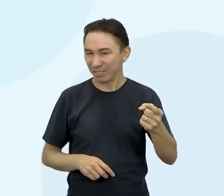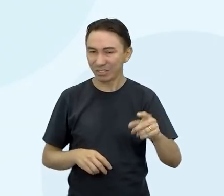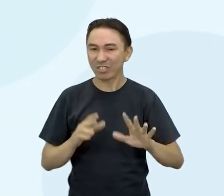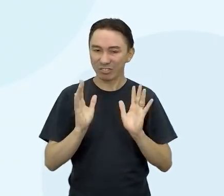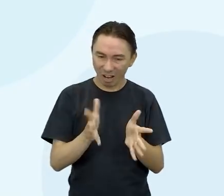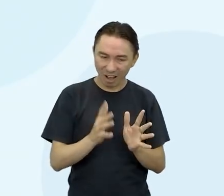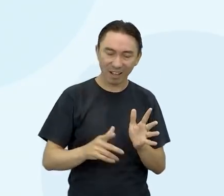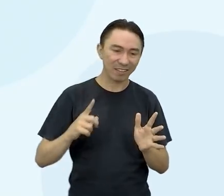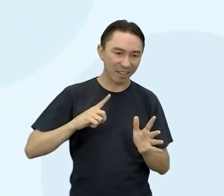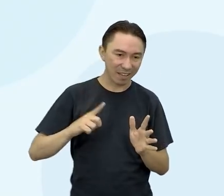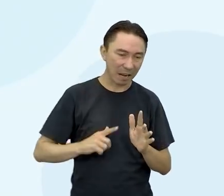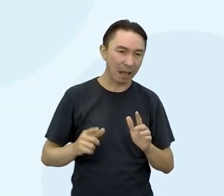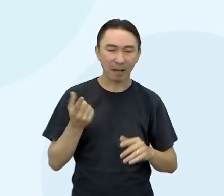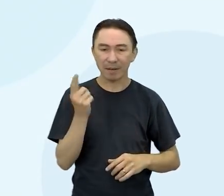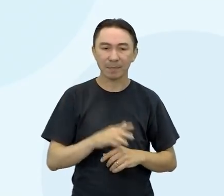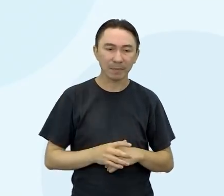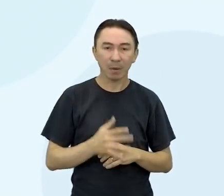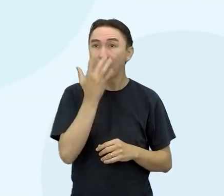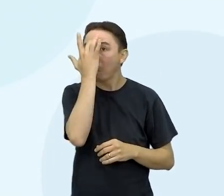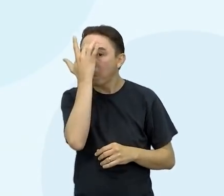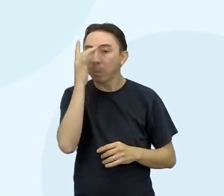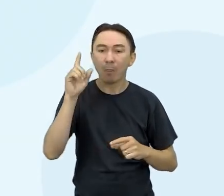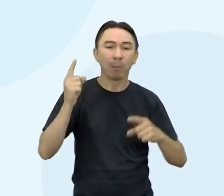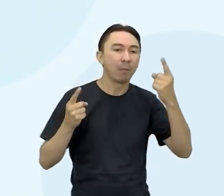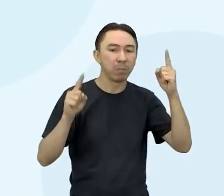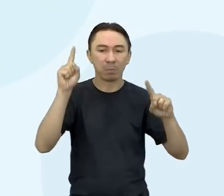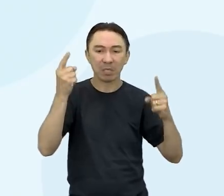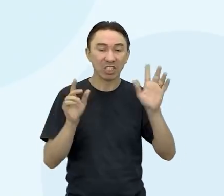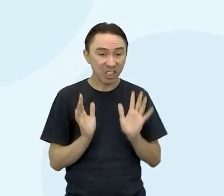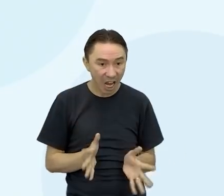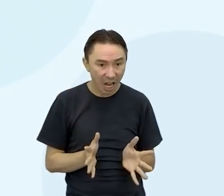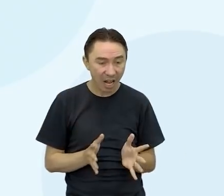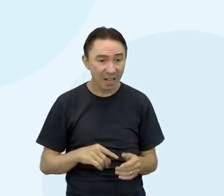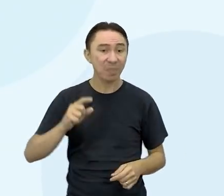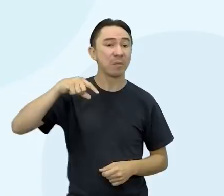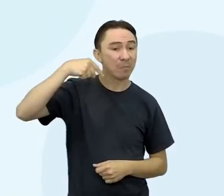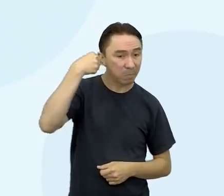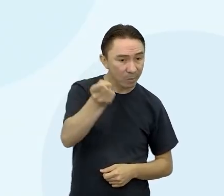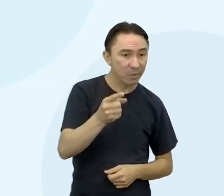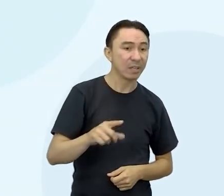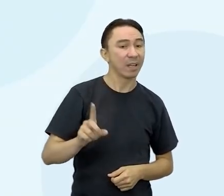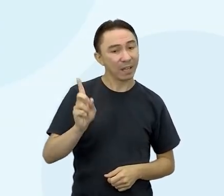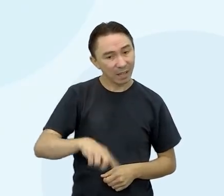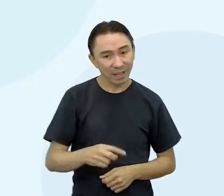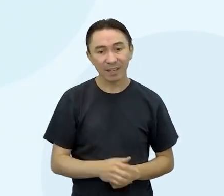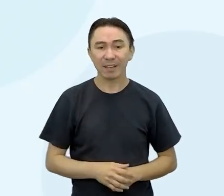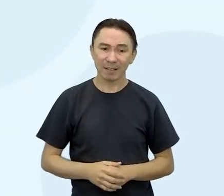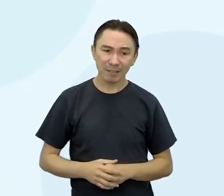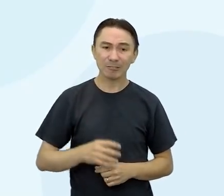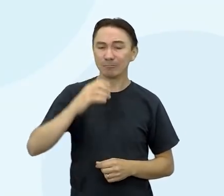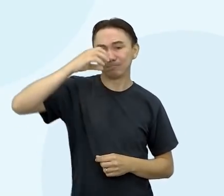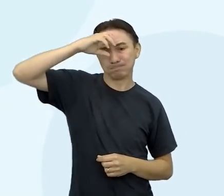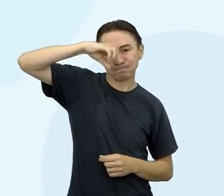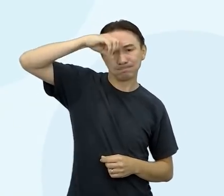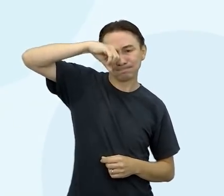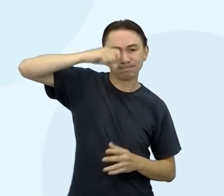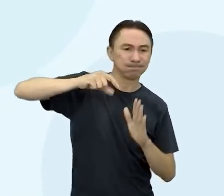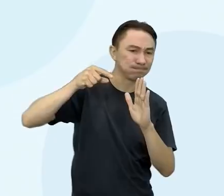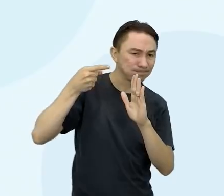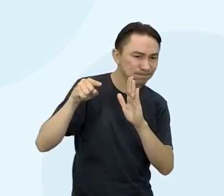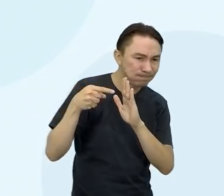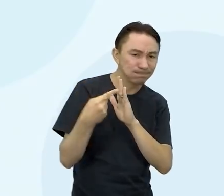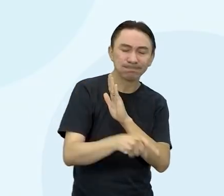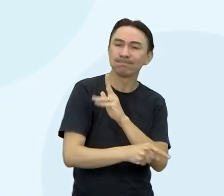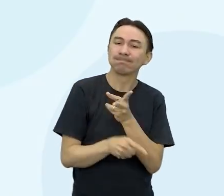a gente vai considerar a recuperação e reforço e aprofundamento contínuos, né, com foco nas habilidades essenciais.